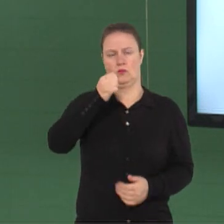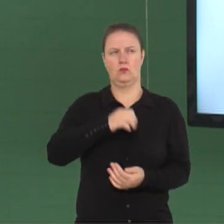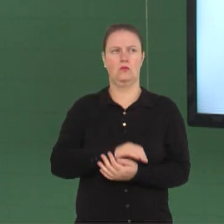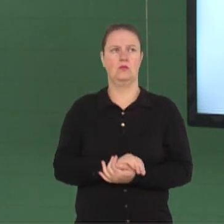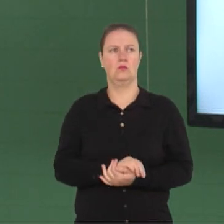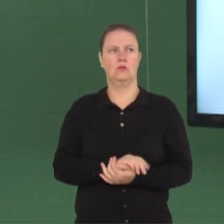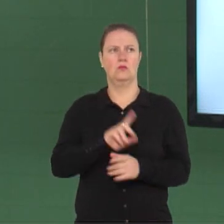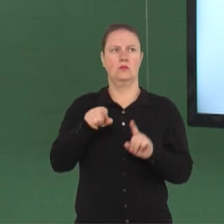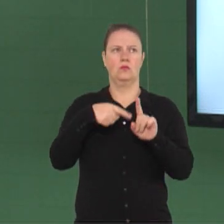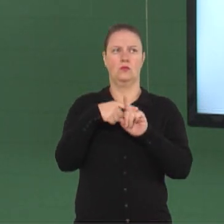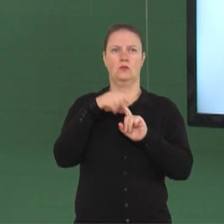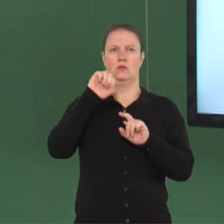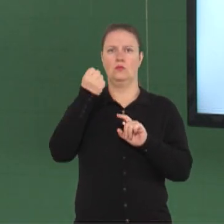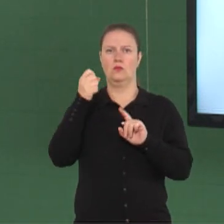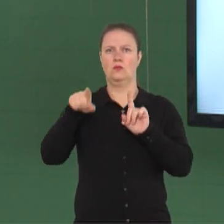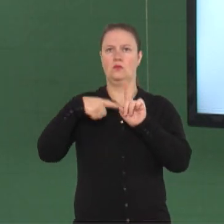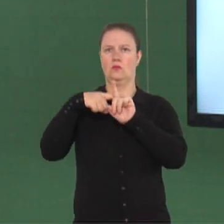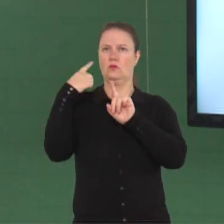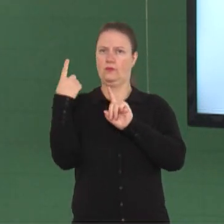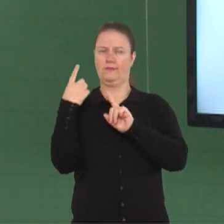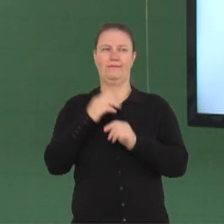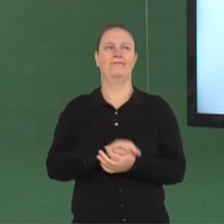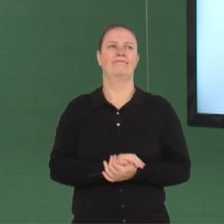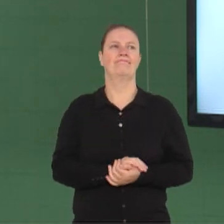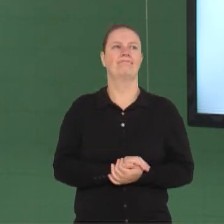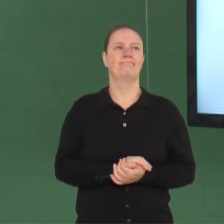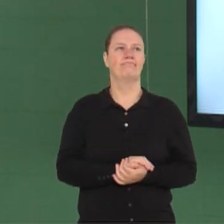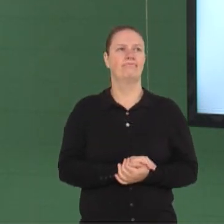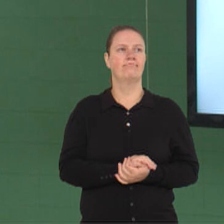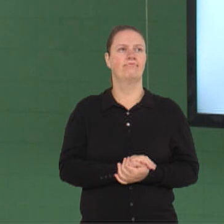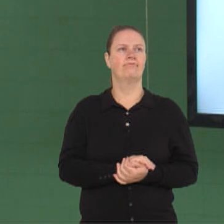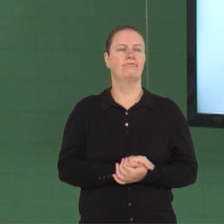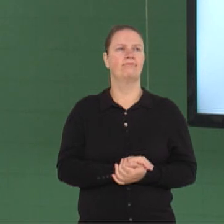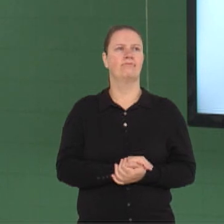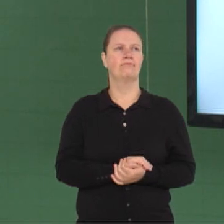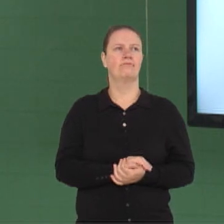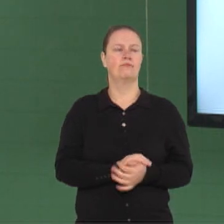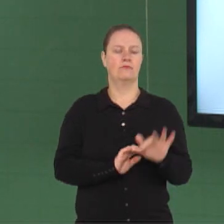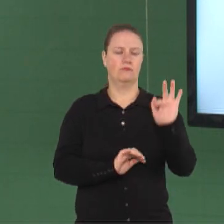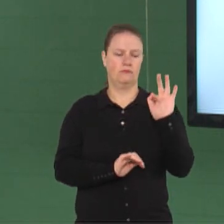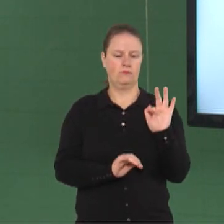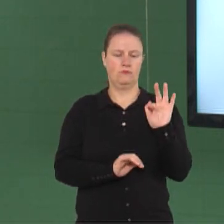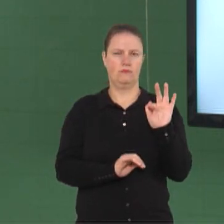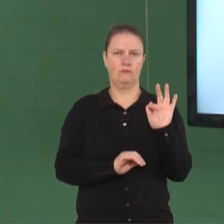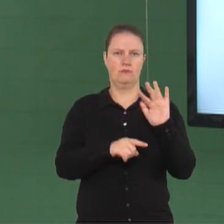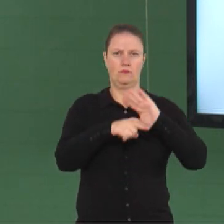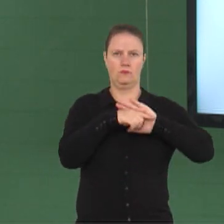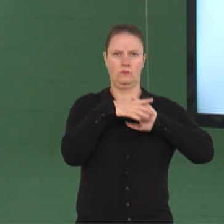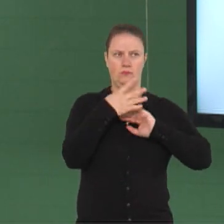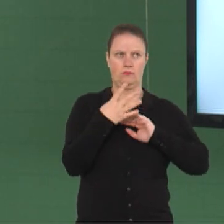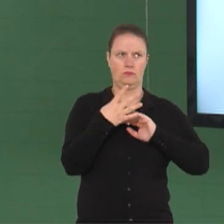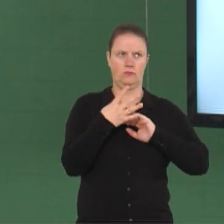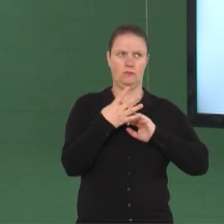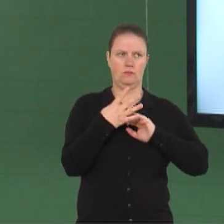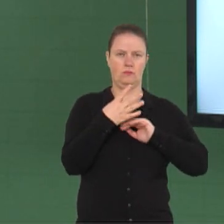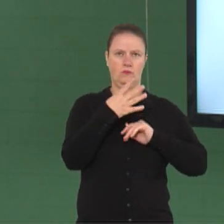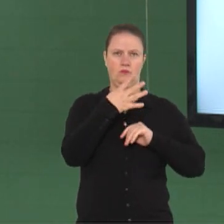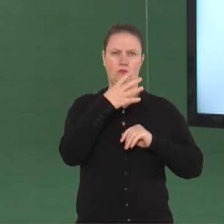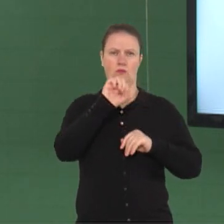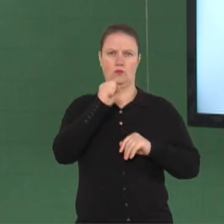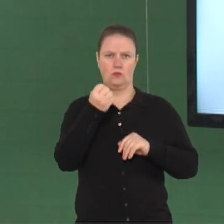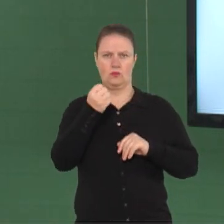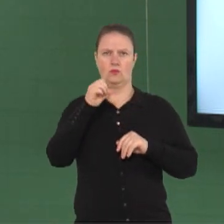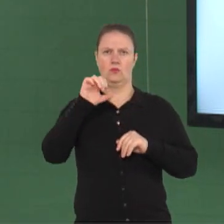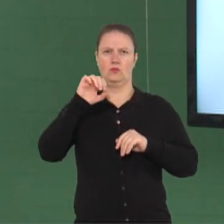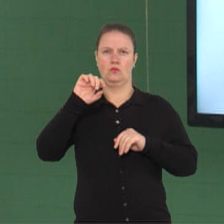48 mais 8 mais 1. F de menos 4 igual 48 mais